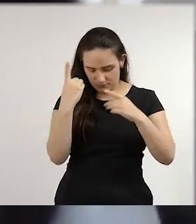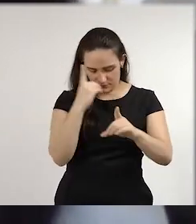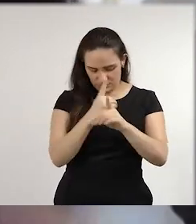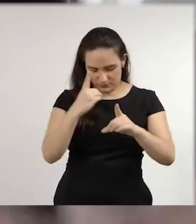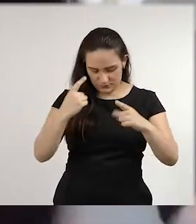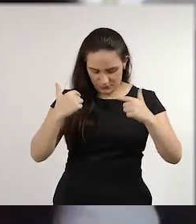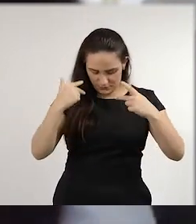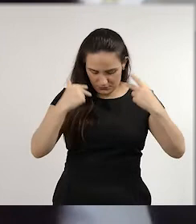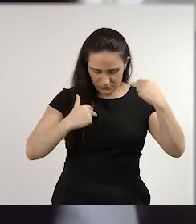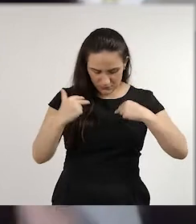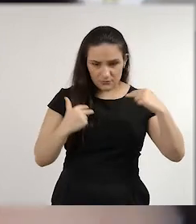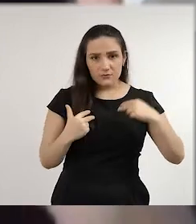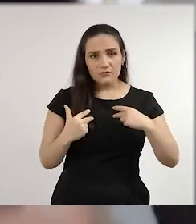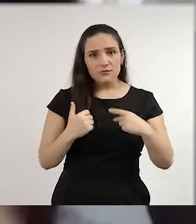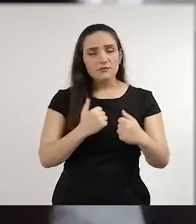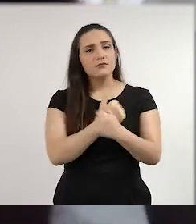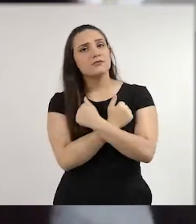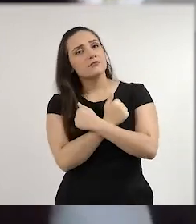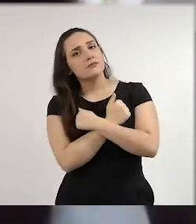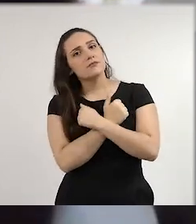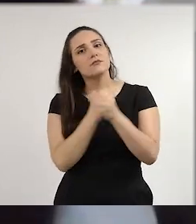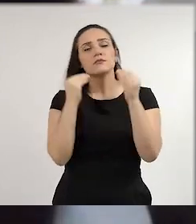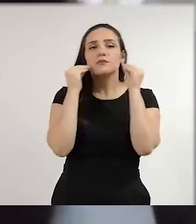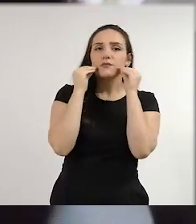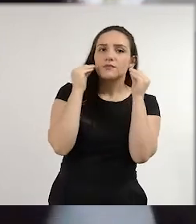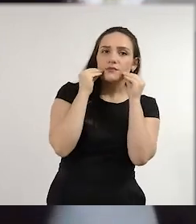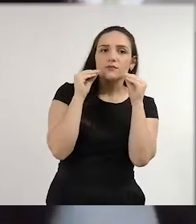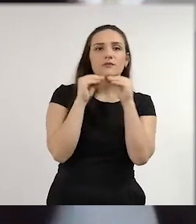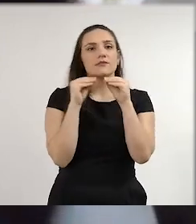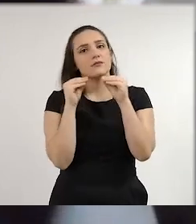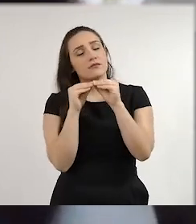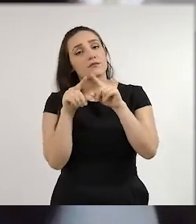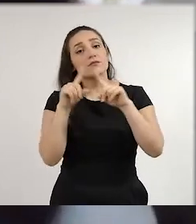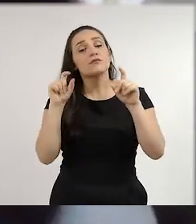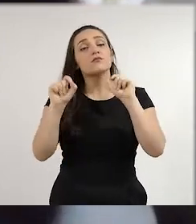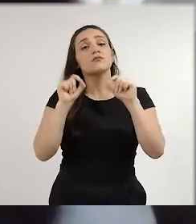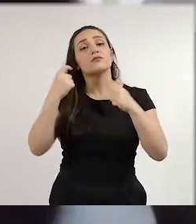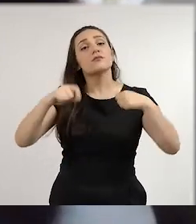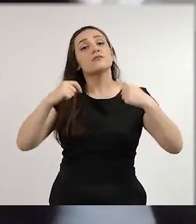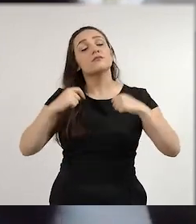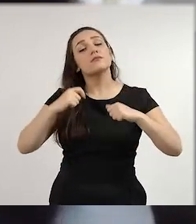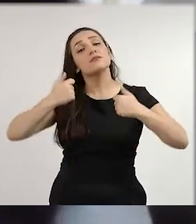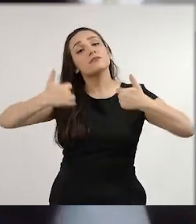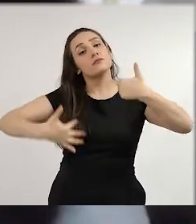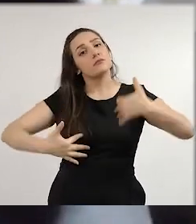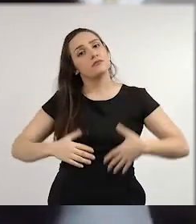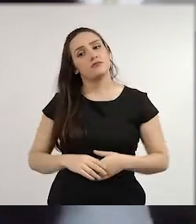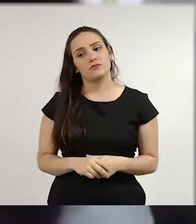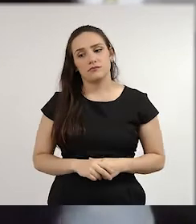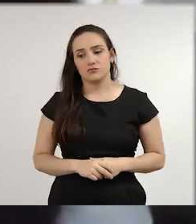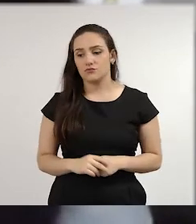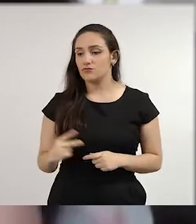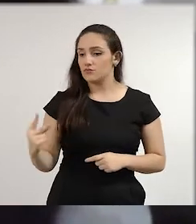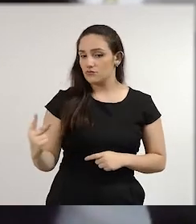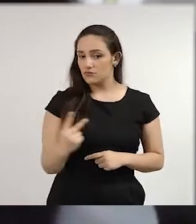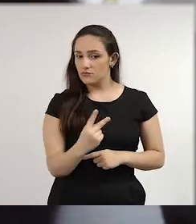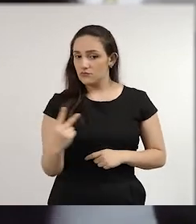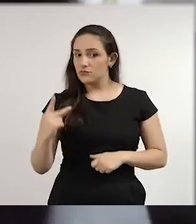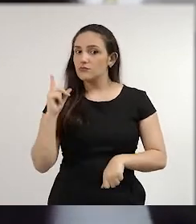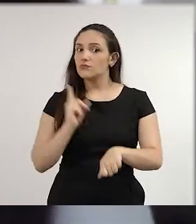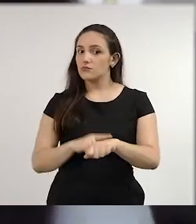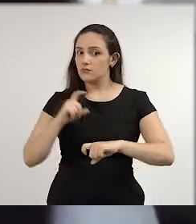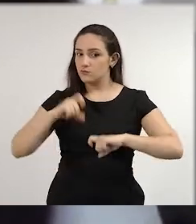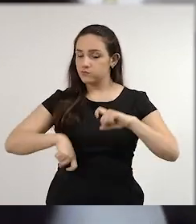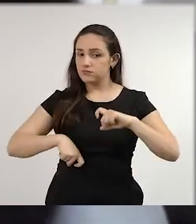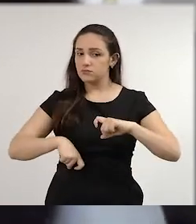corpo, eles começam a se abraçar, a se beijar, e é natural. O que a gente tem que explicar? Olha, vocês, quando forem